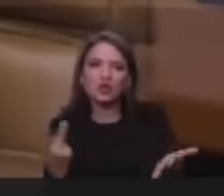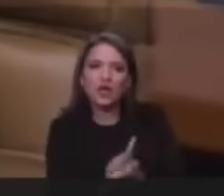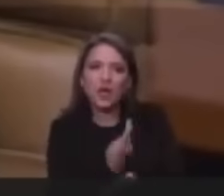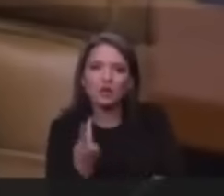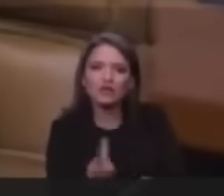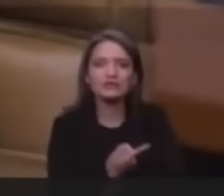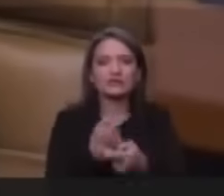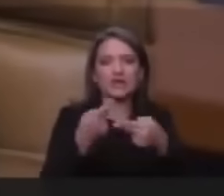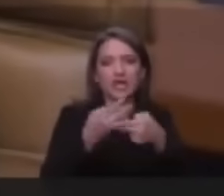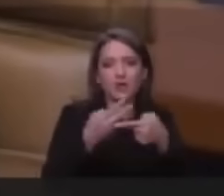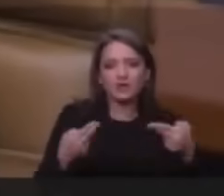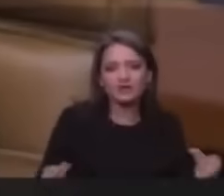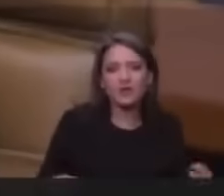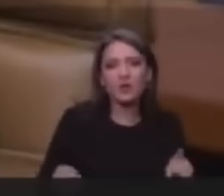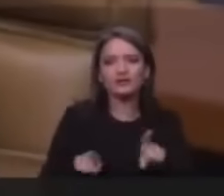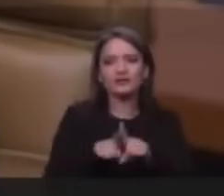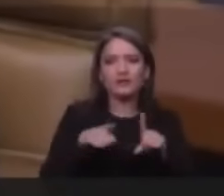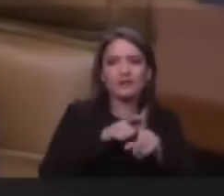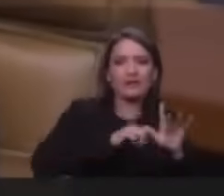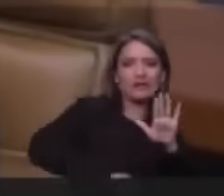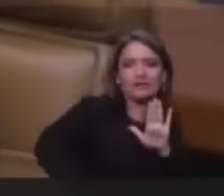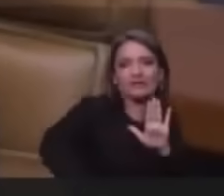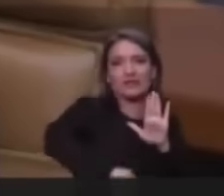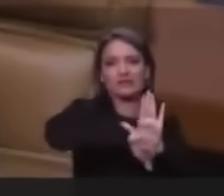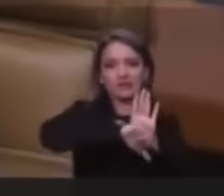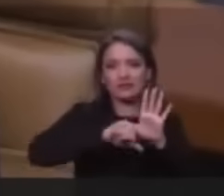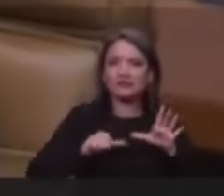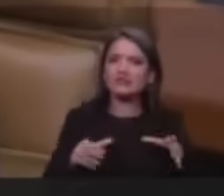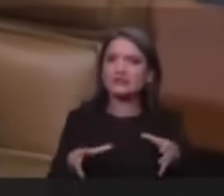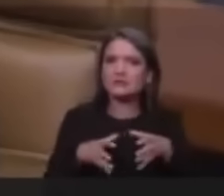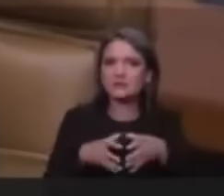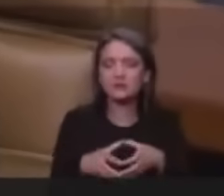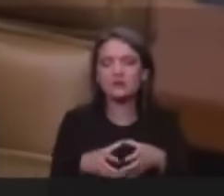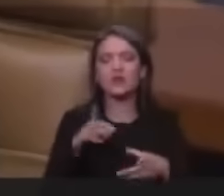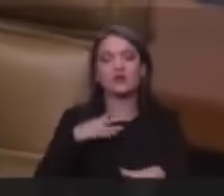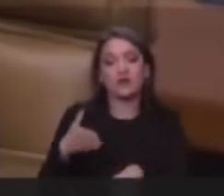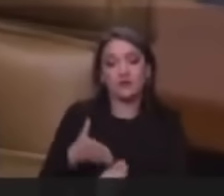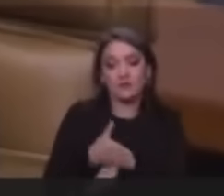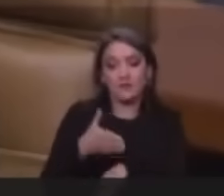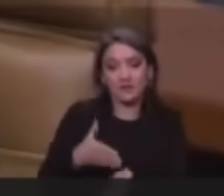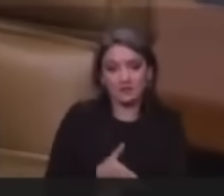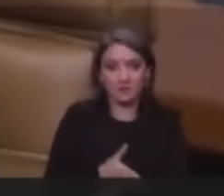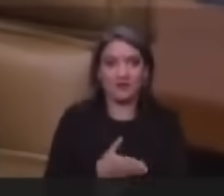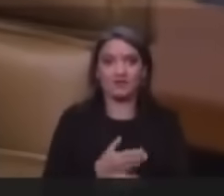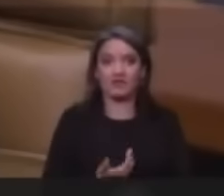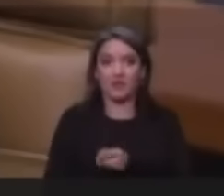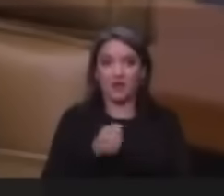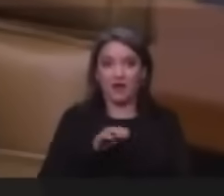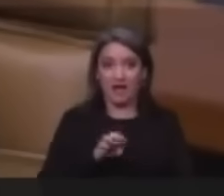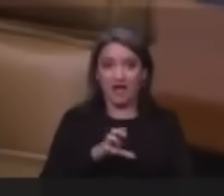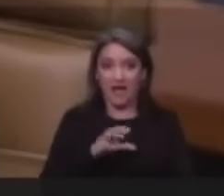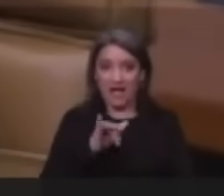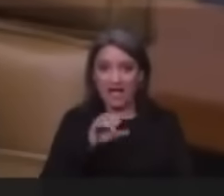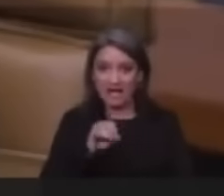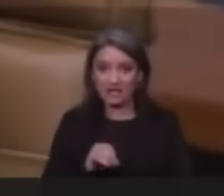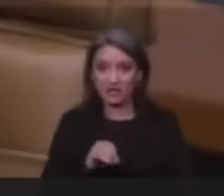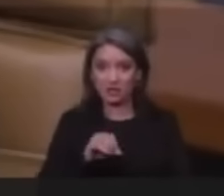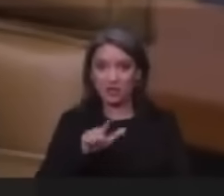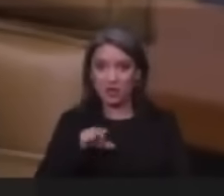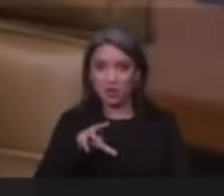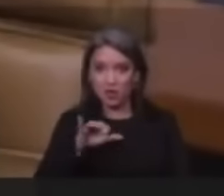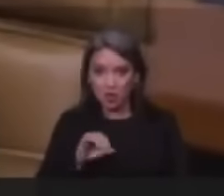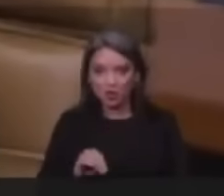imputados dos crimes multiturinários a participação a coutoria de Aécio Lúcio Costa Pereira